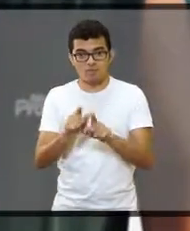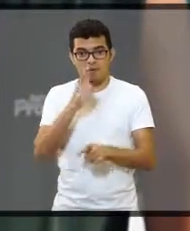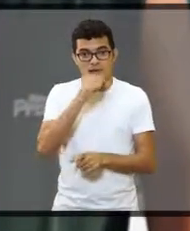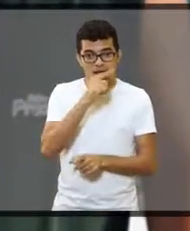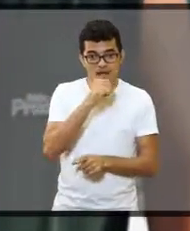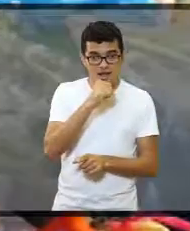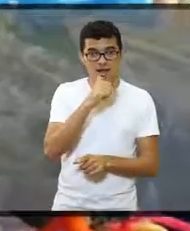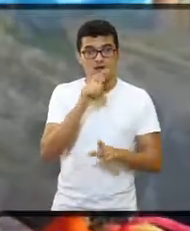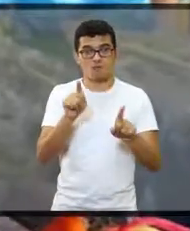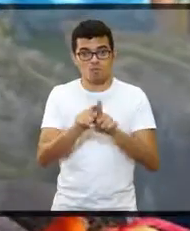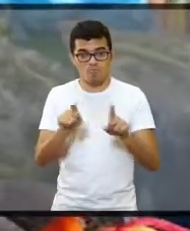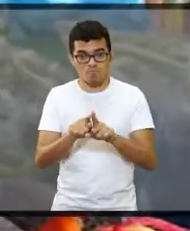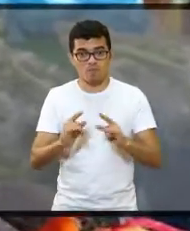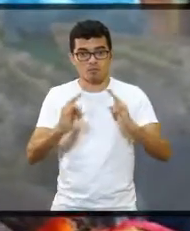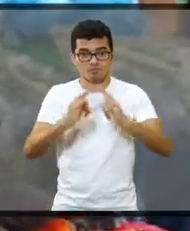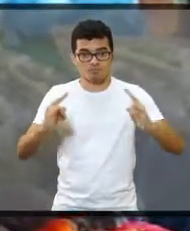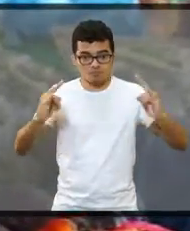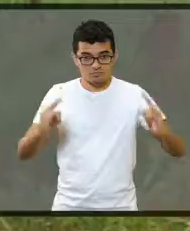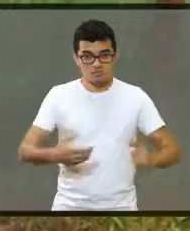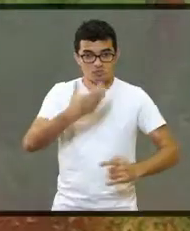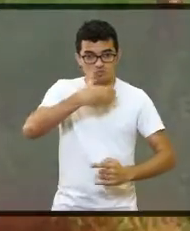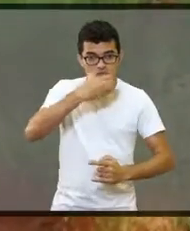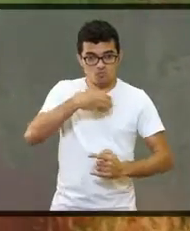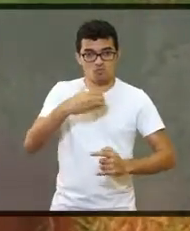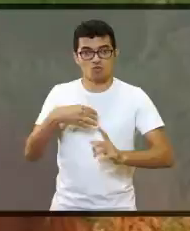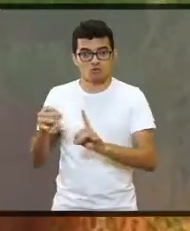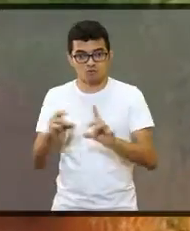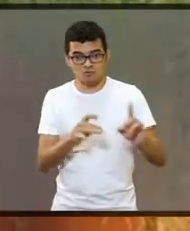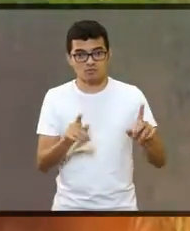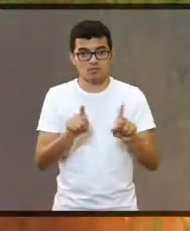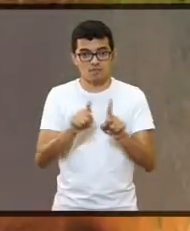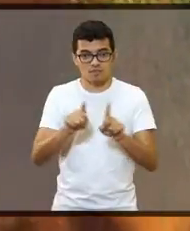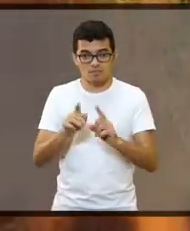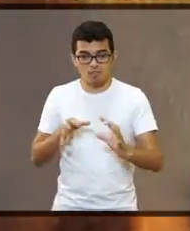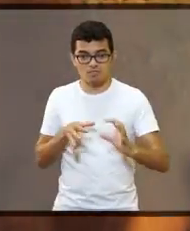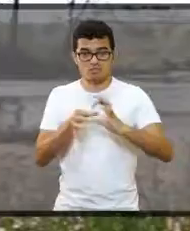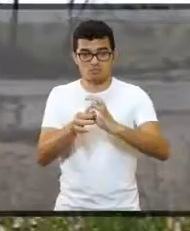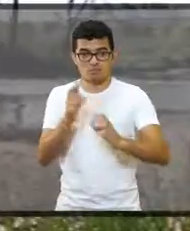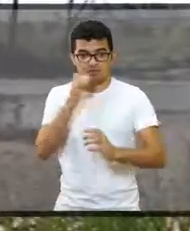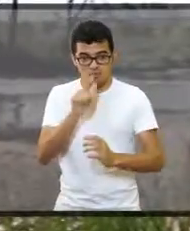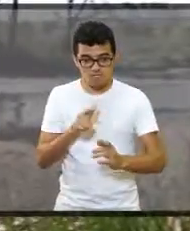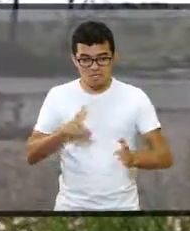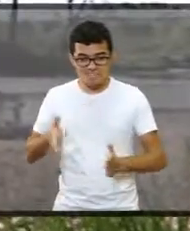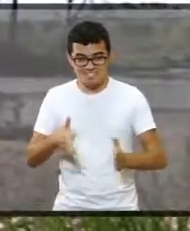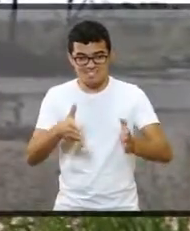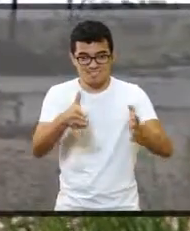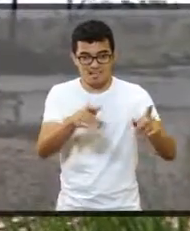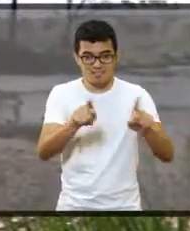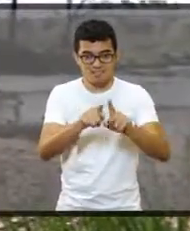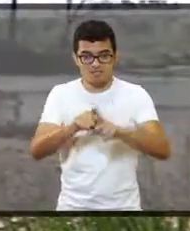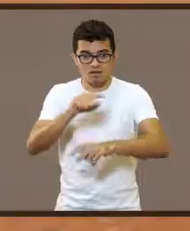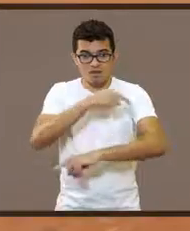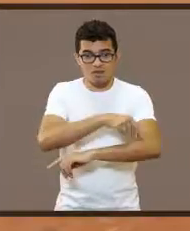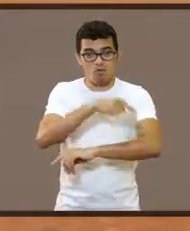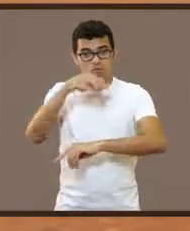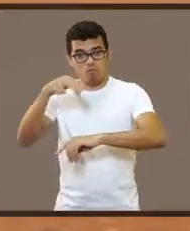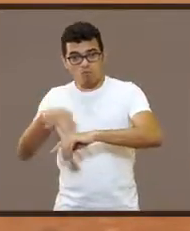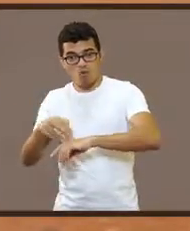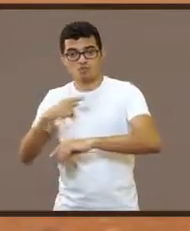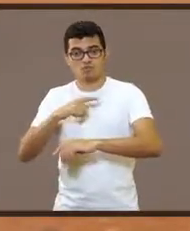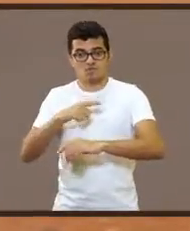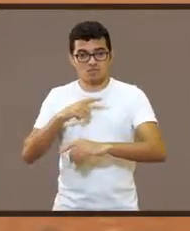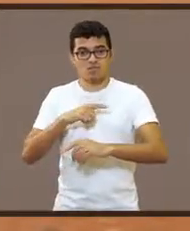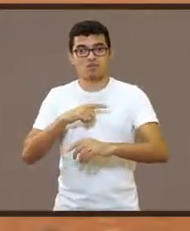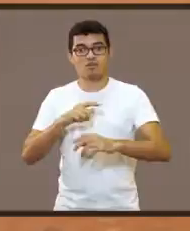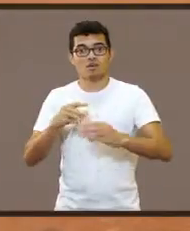incentivou a feira noturna da estação ferroviária, está buscando parcerias para recuperar as estradas e pontes que caíram. E ele tem um